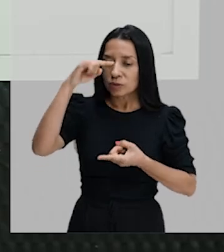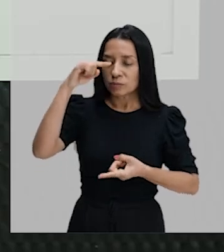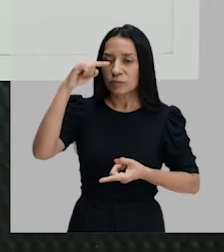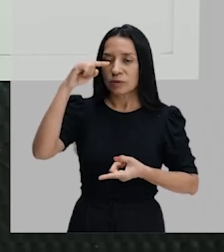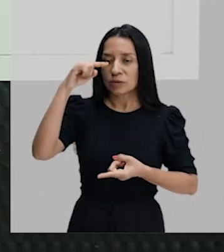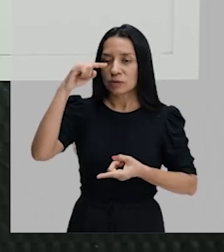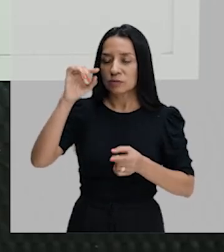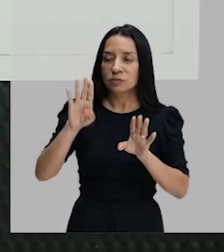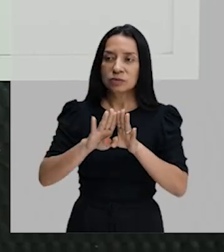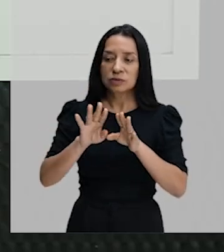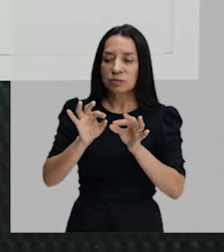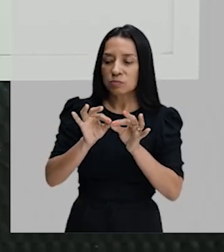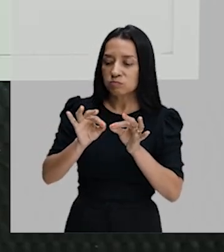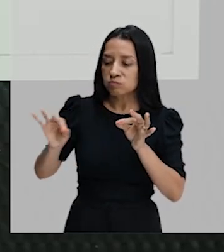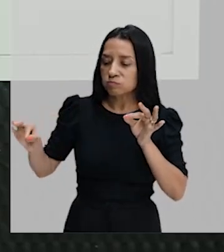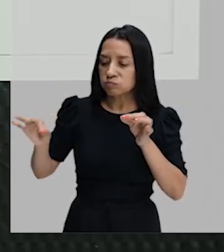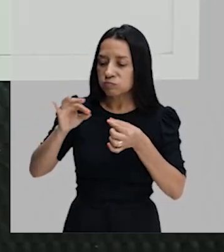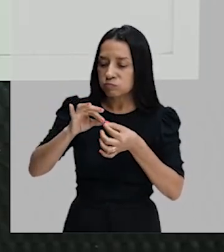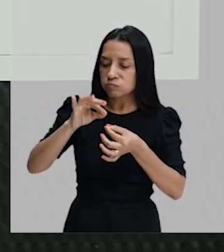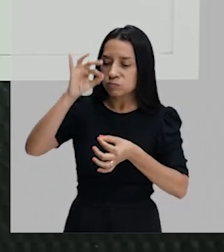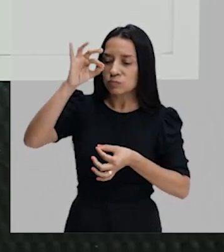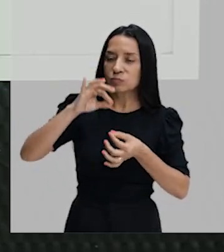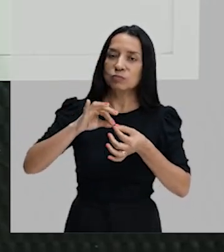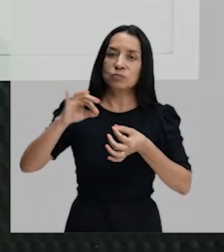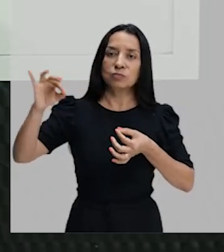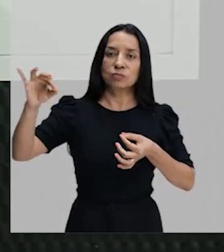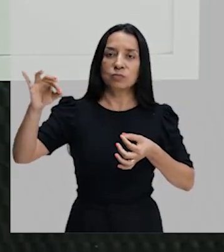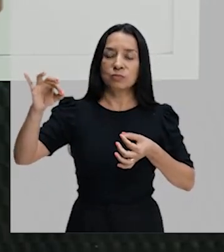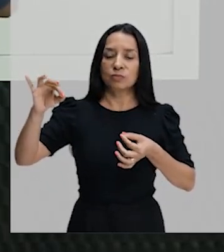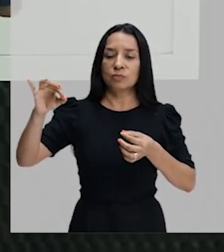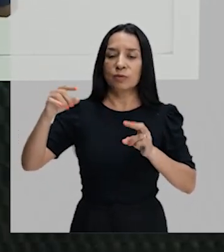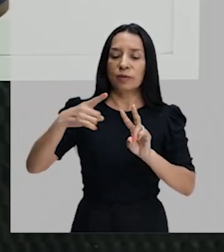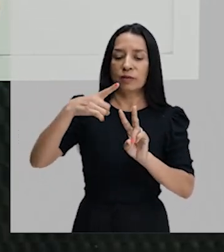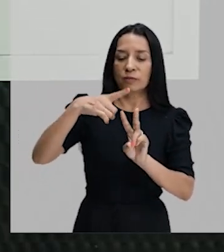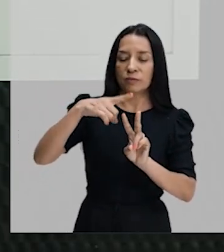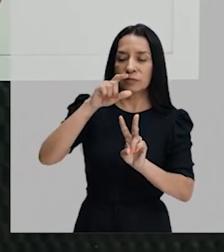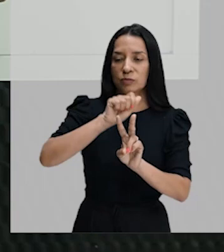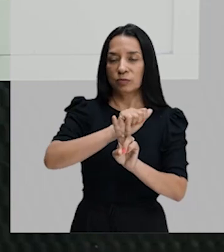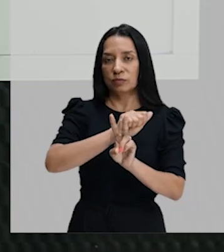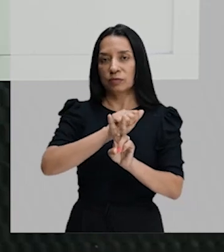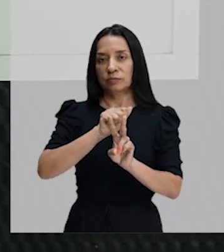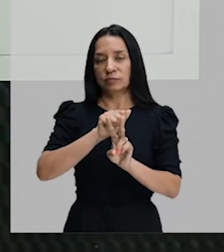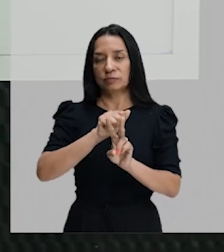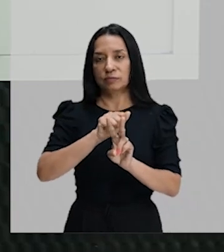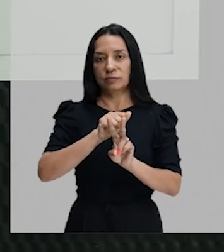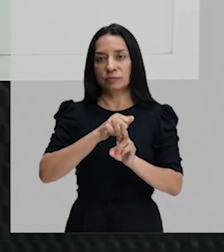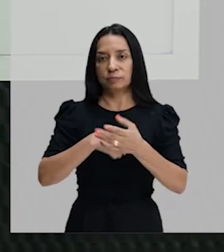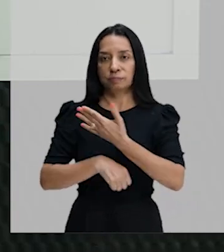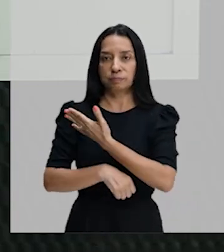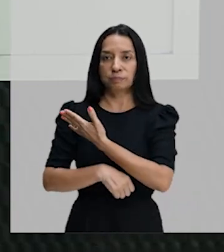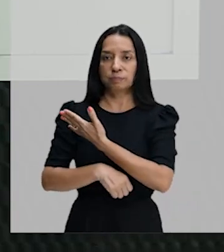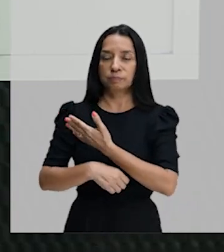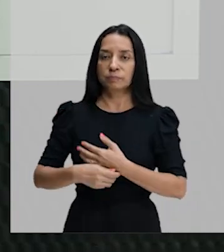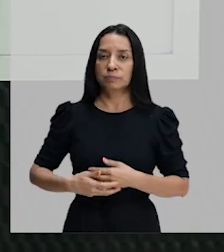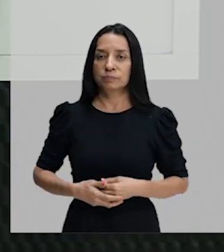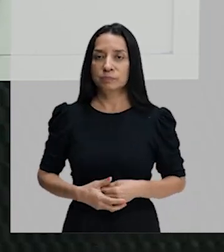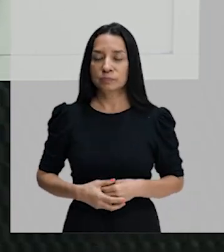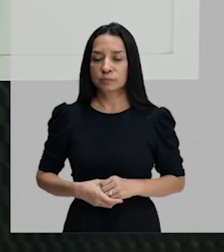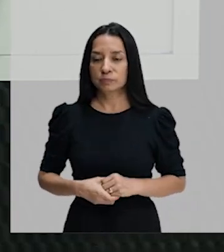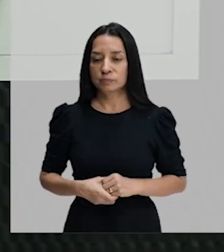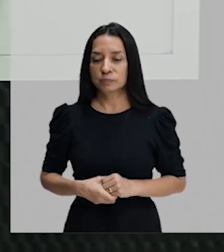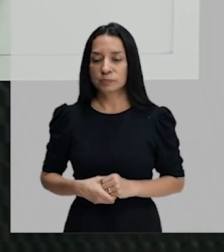onde ele está apontando. Tá ok? Então eu pego o vetor A, coloco aqui, ó. Vetor A,